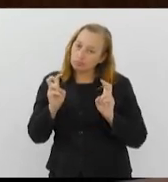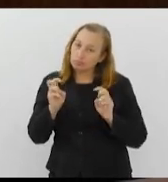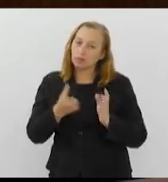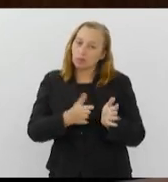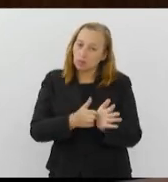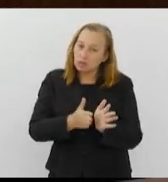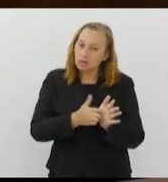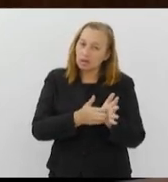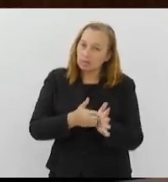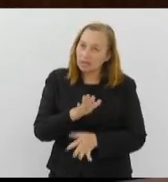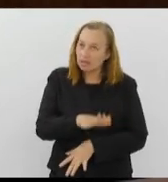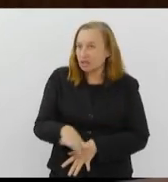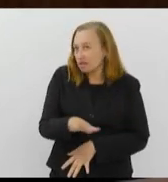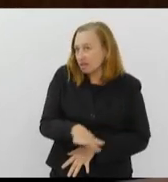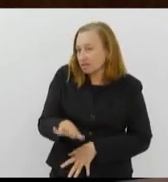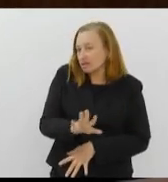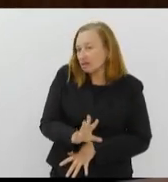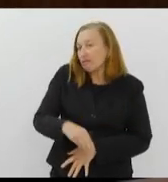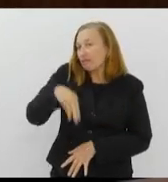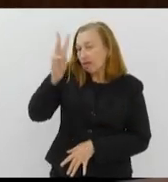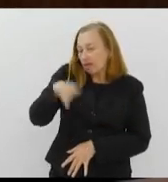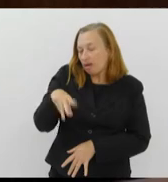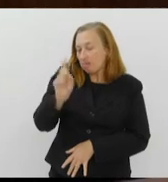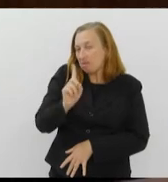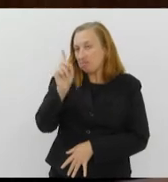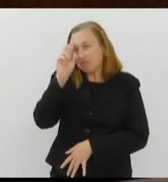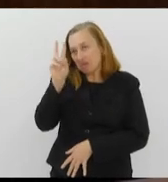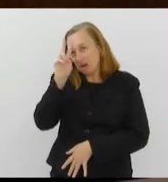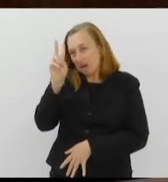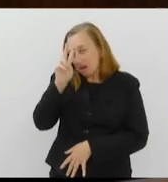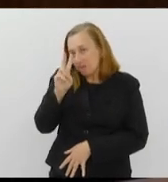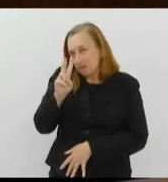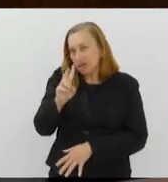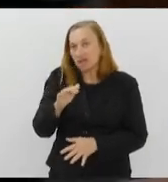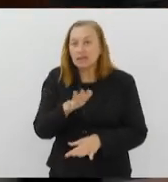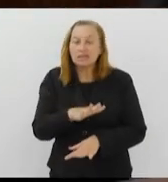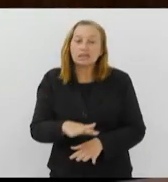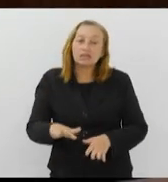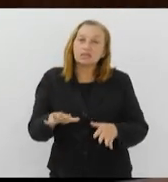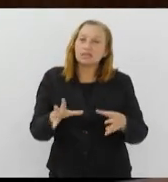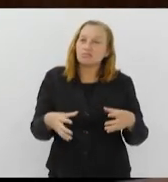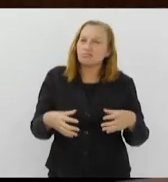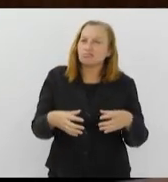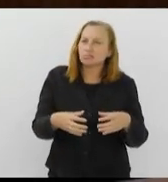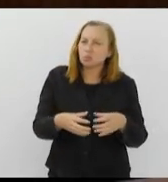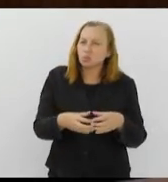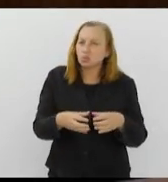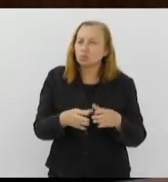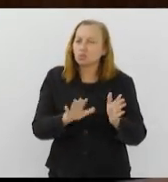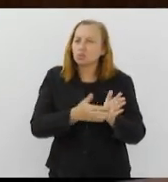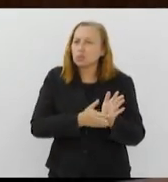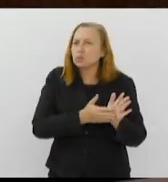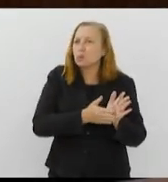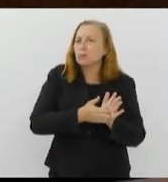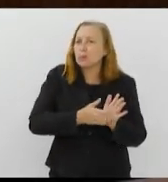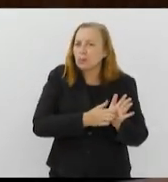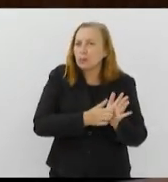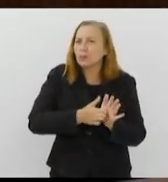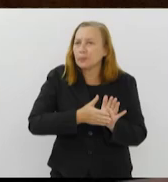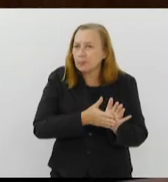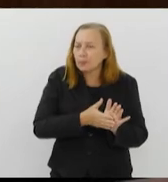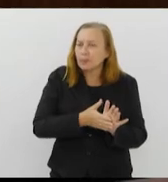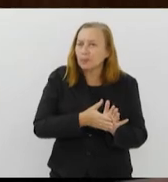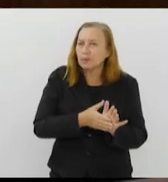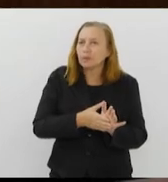Né? Quem não lembra o que é, sambaquis são aquelas formações, às vezes muito,